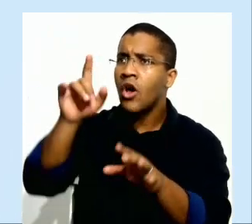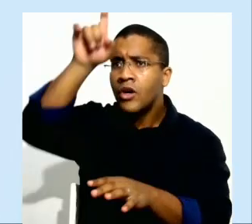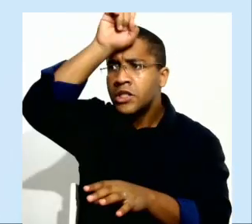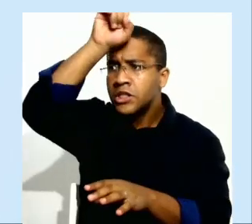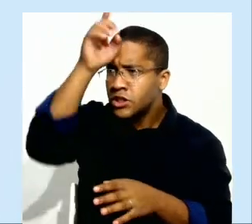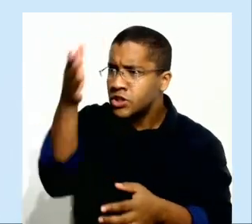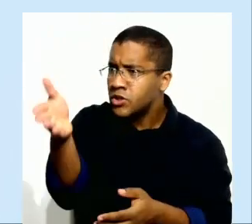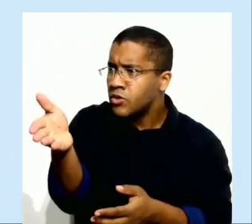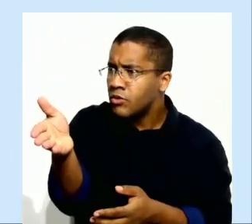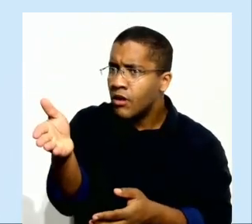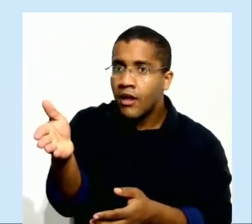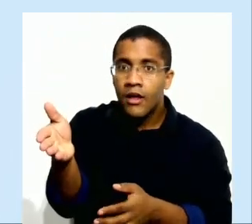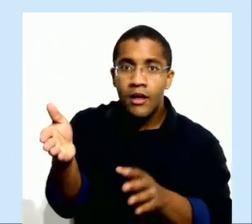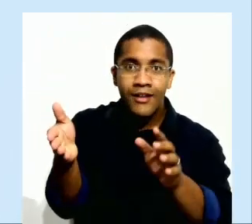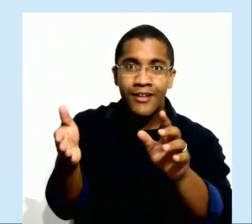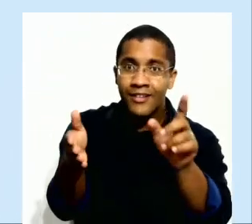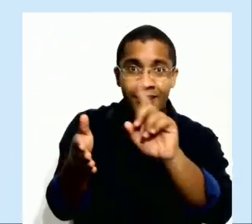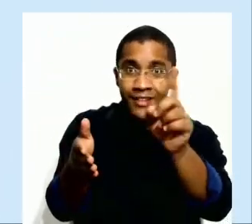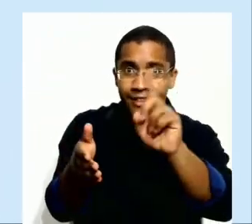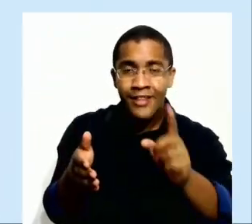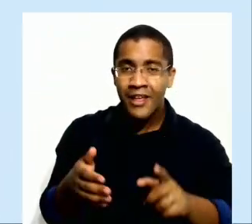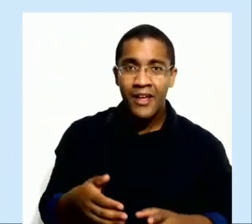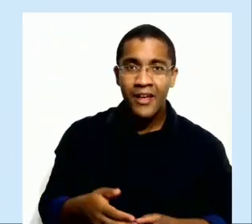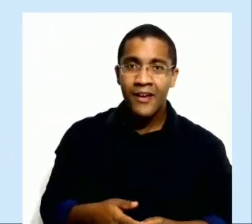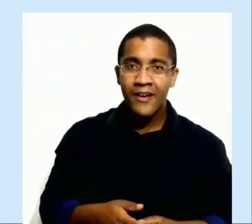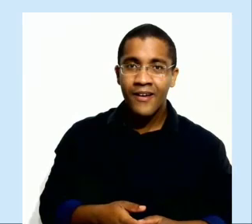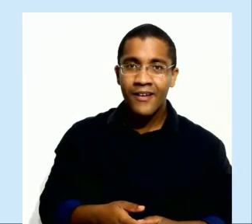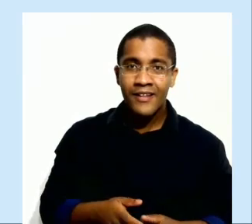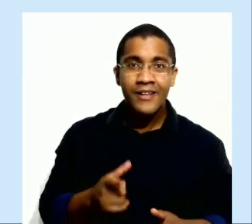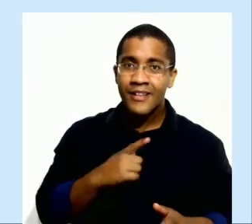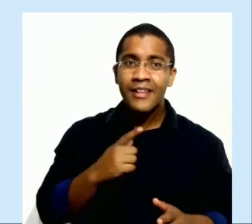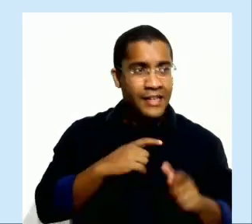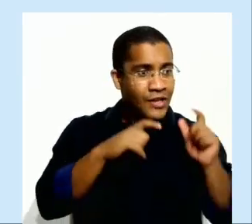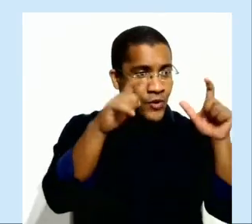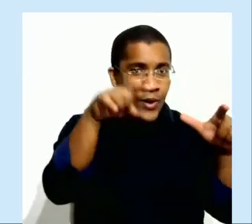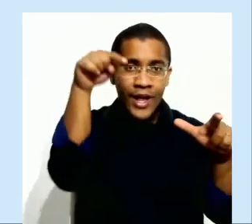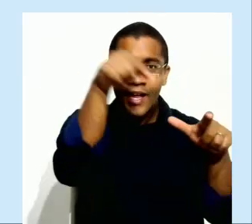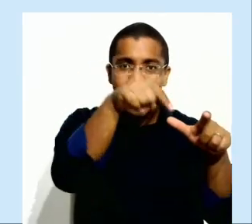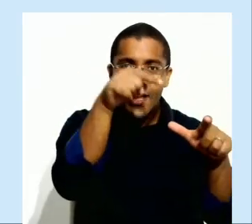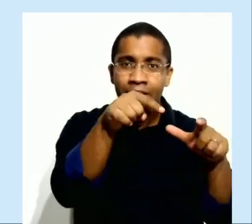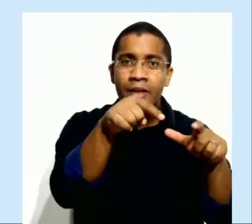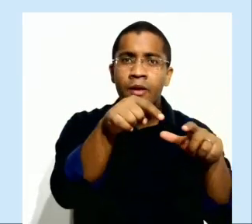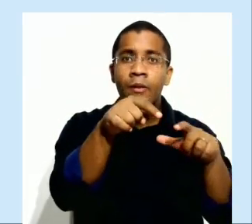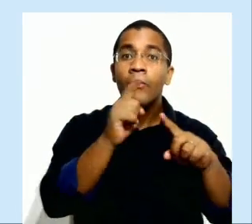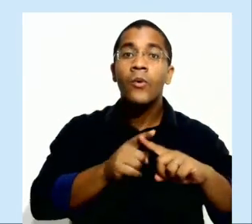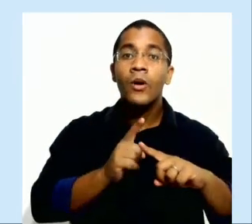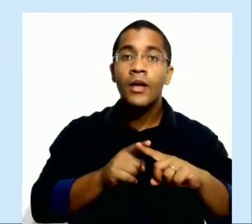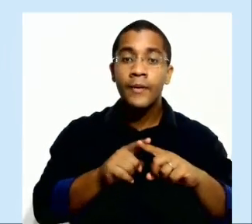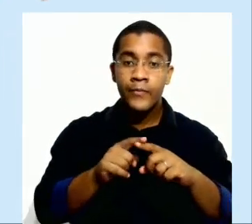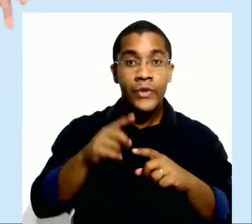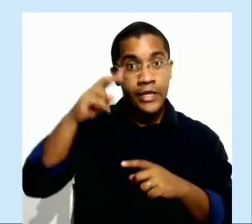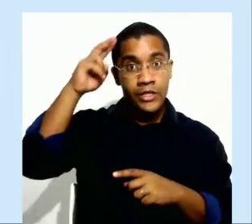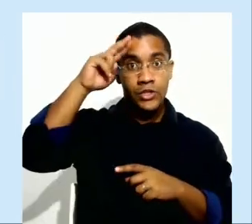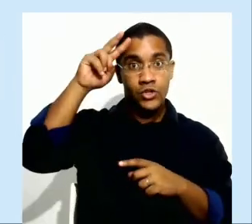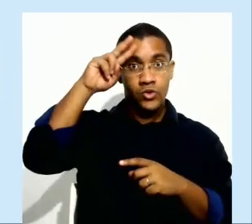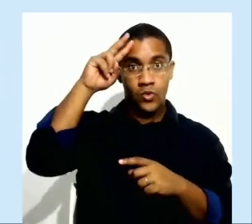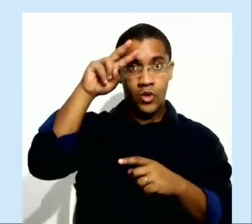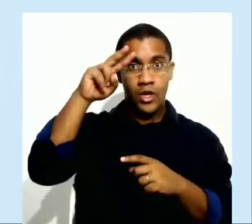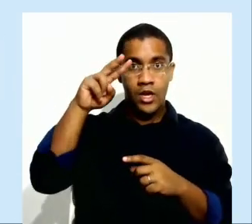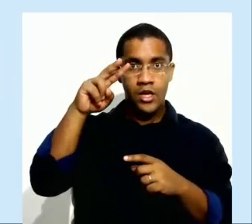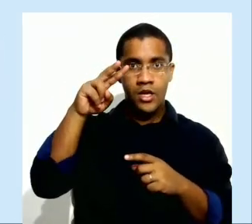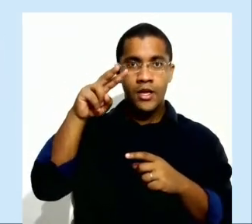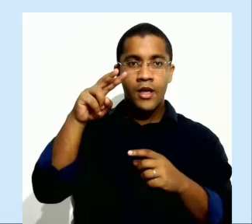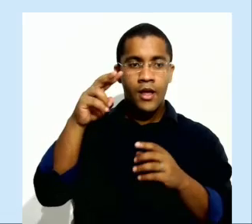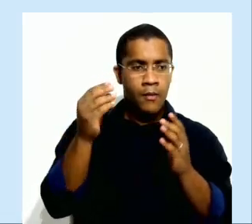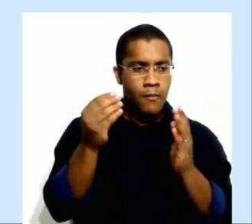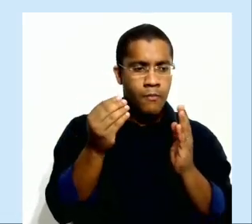Aí vocês se enganam. Nós nos enganamos, porque por trás da história se tem